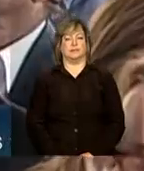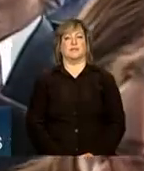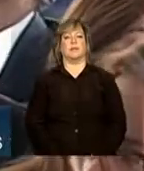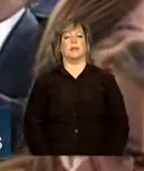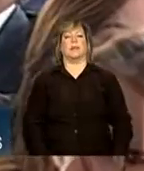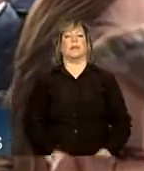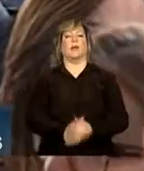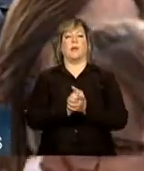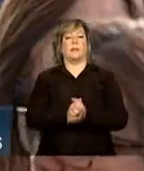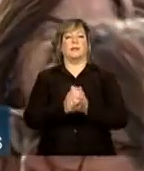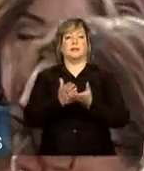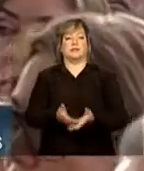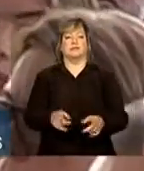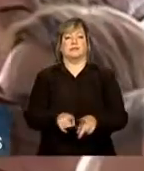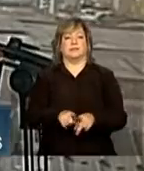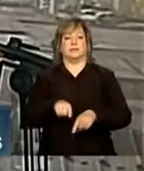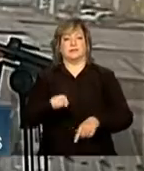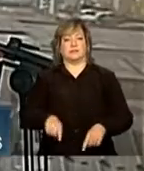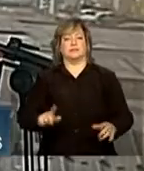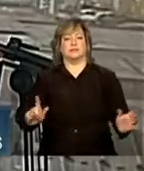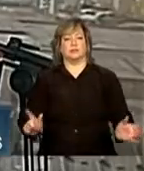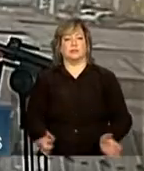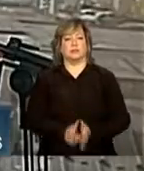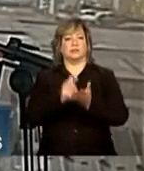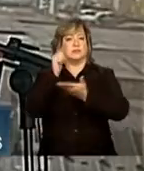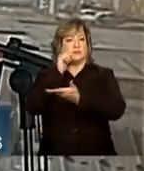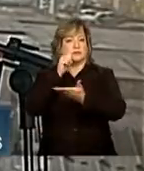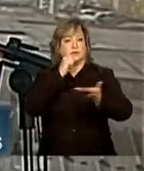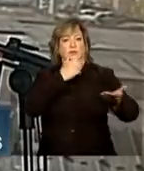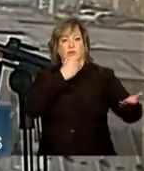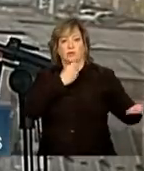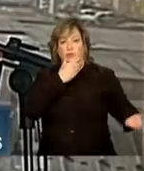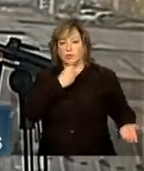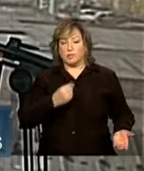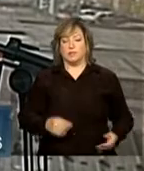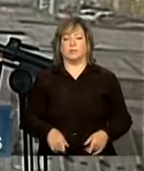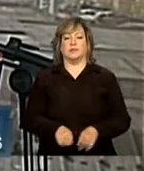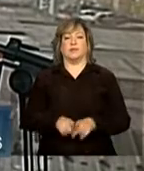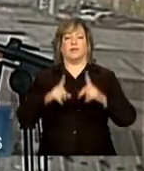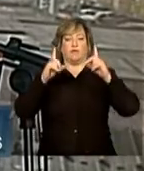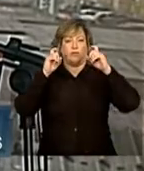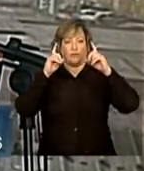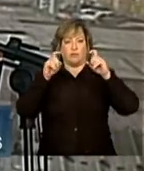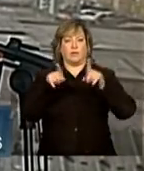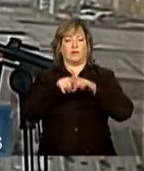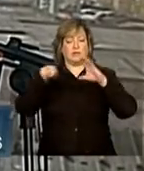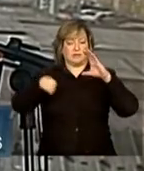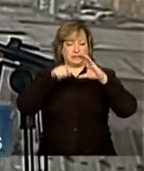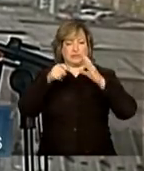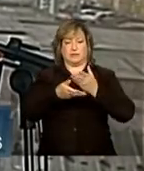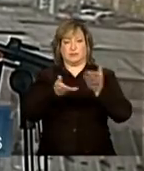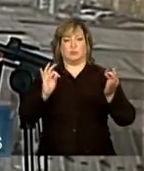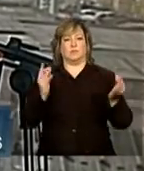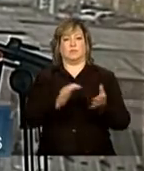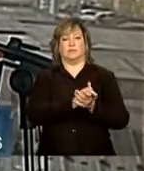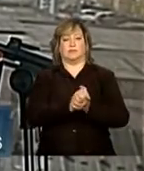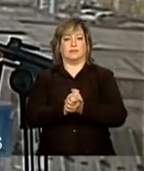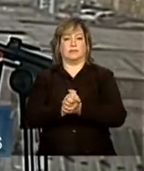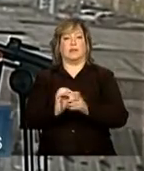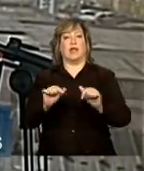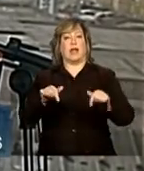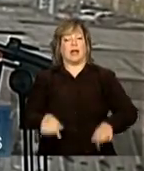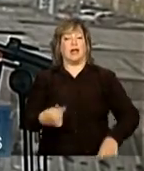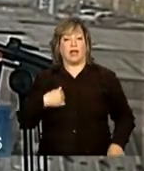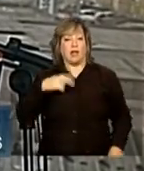Cumprimentar aqui as senhoras jornalistas, os senhores jornalistas, fotógrafos e cinegrafistas. E aqui eu